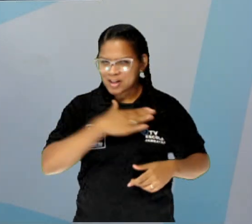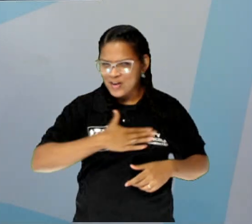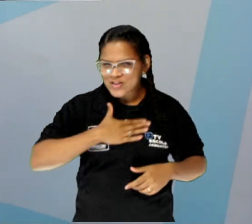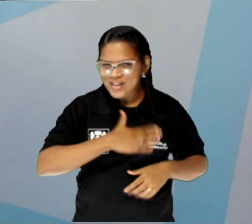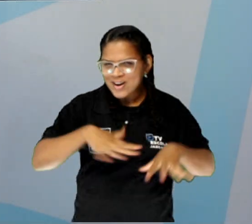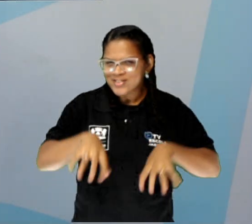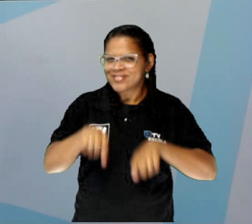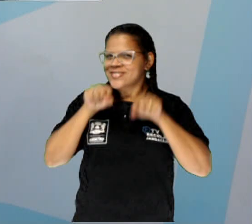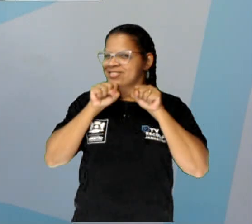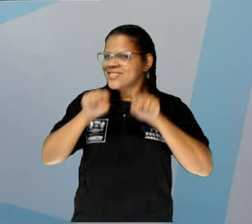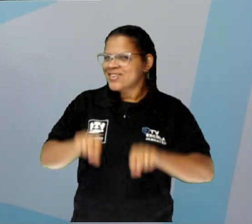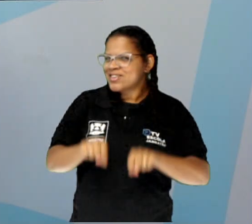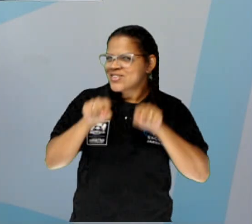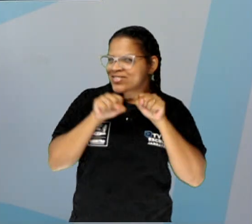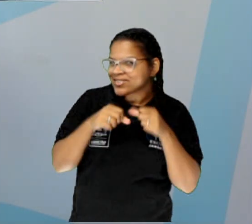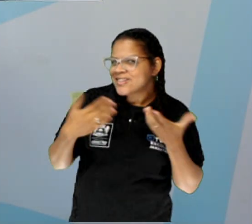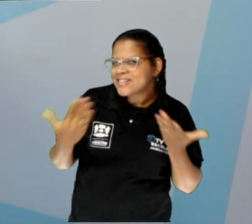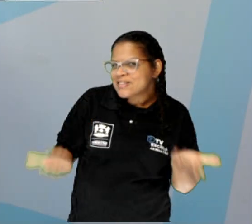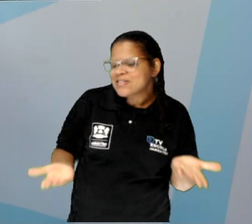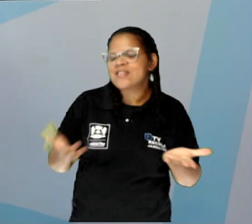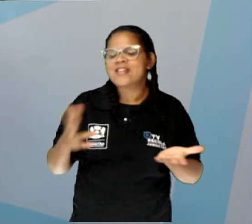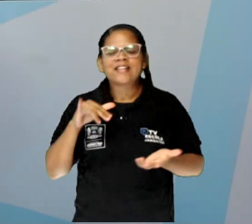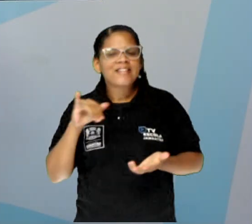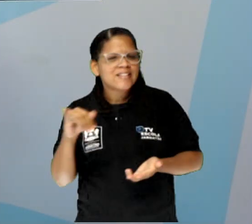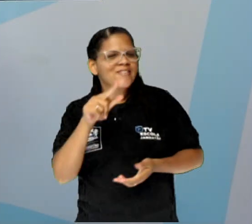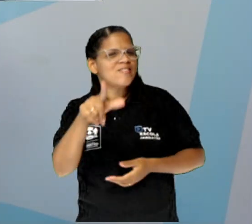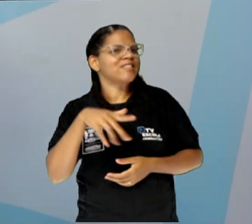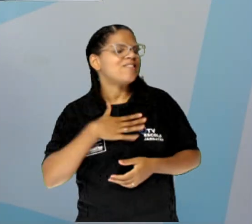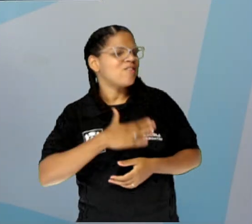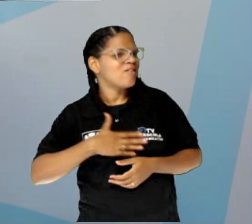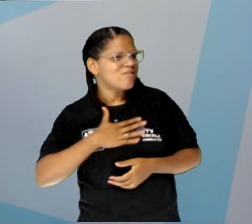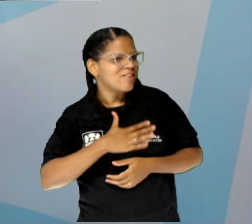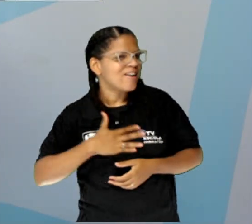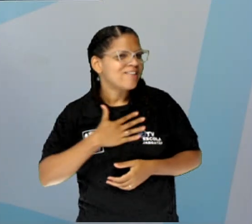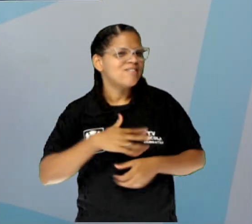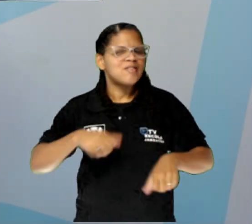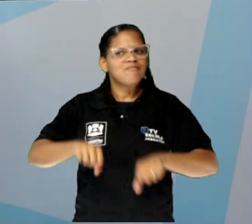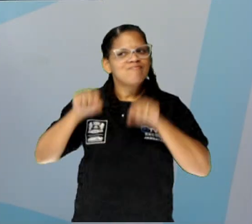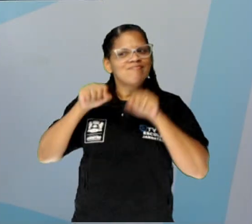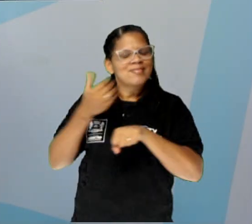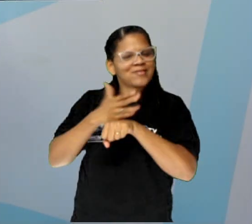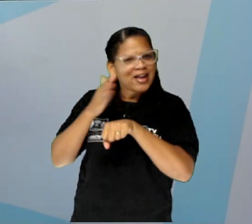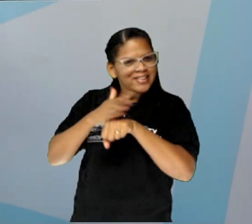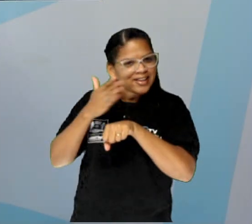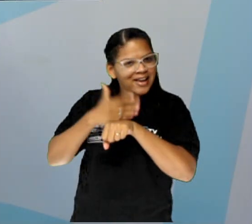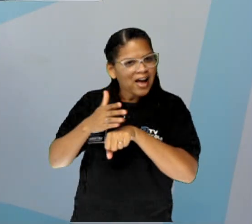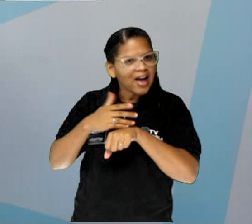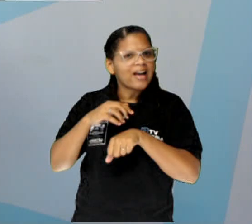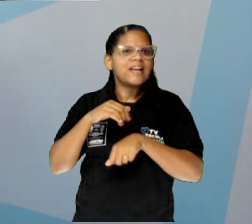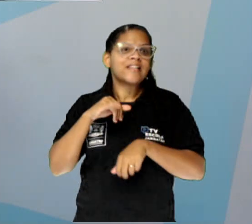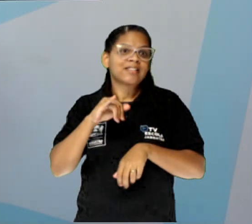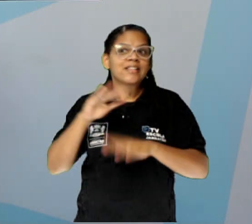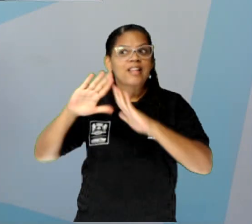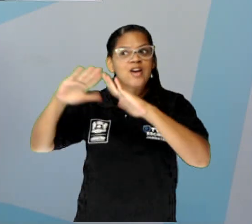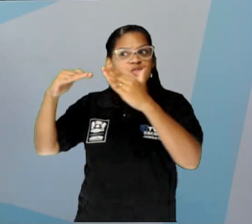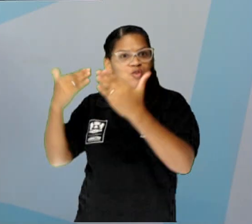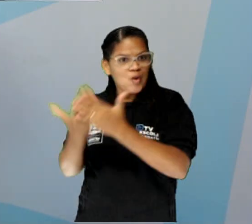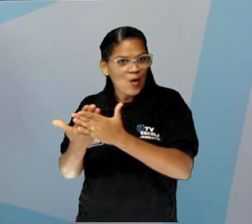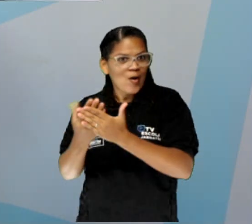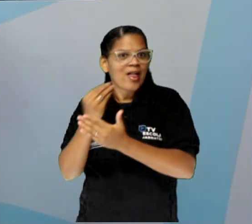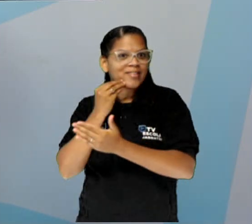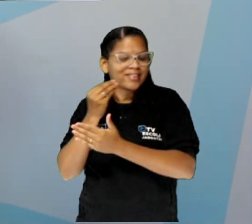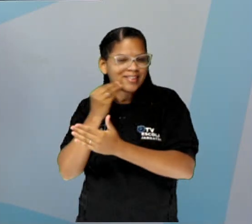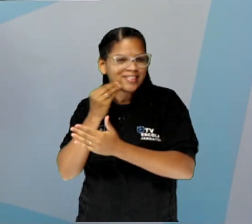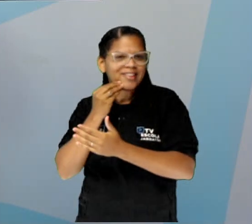CrossFit? Será que vocês hoje queriam praticar o CrossFit? Será que na escola um dia a gente poderá estar organizando esse